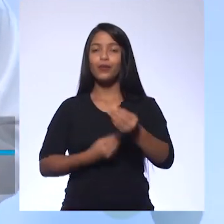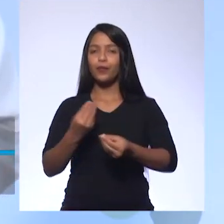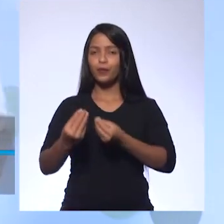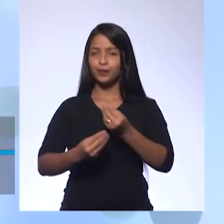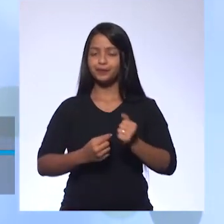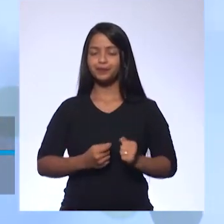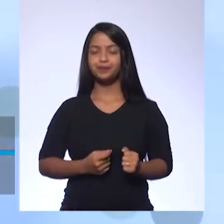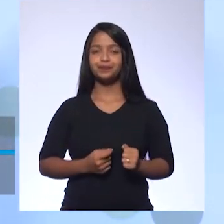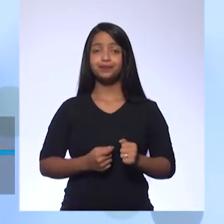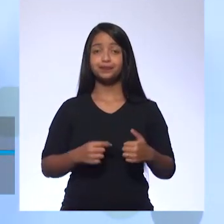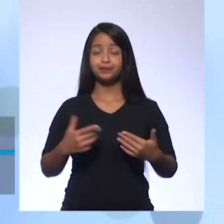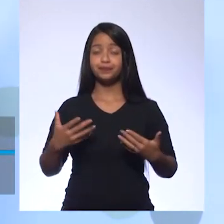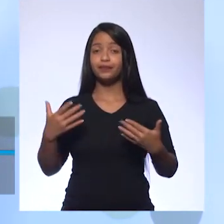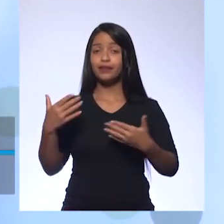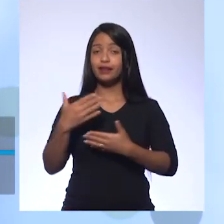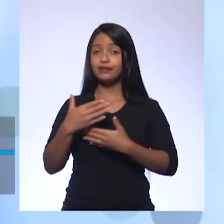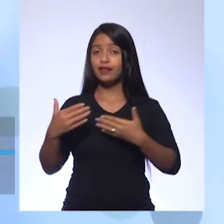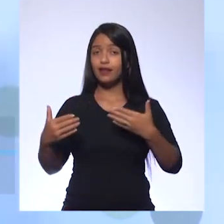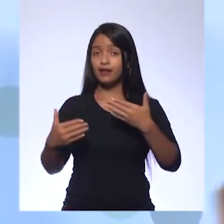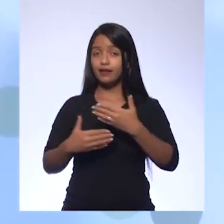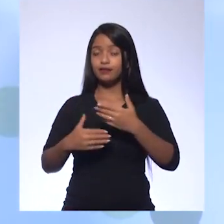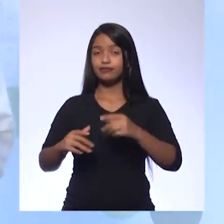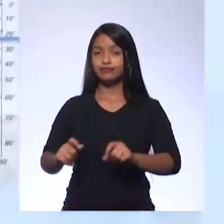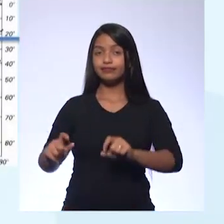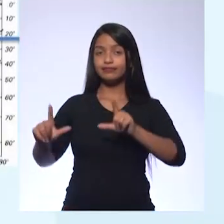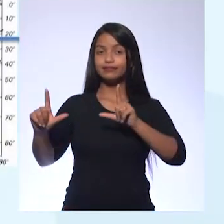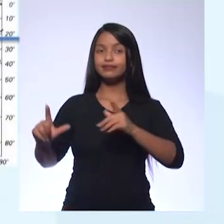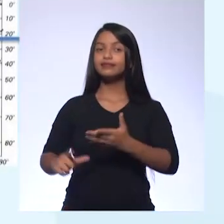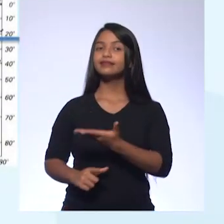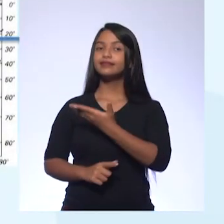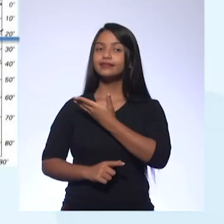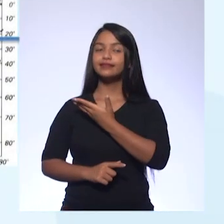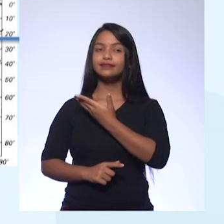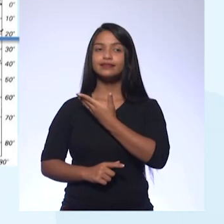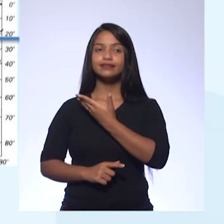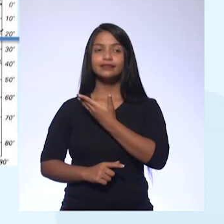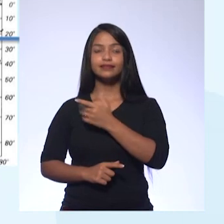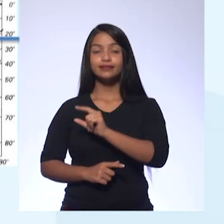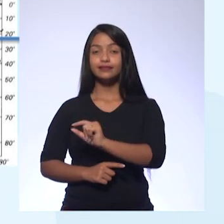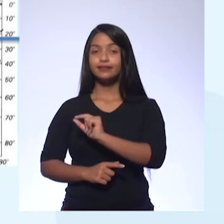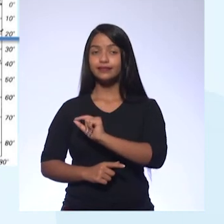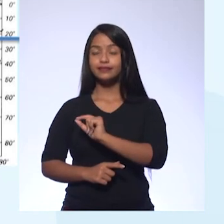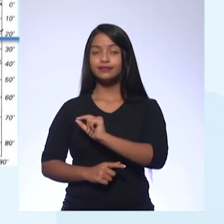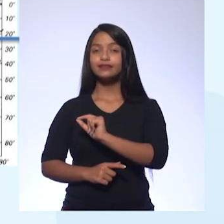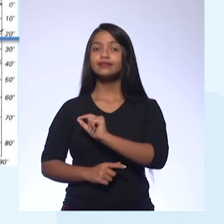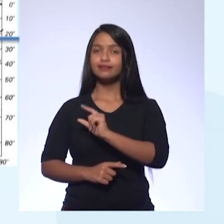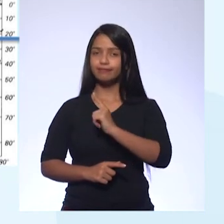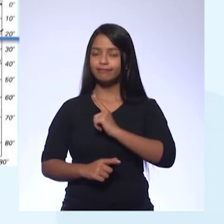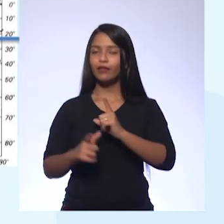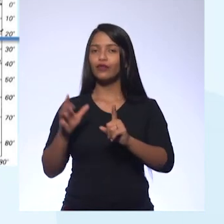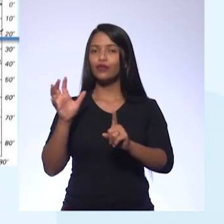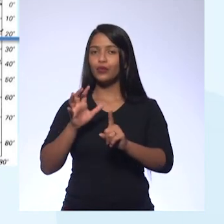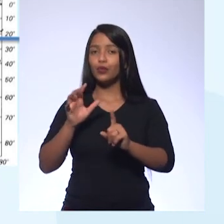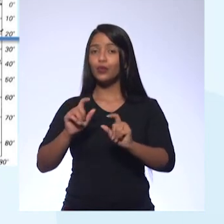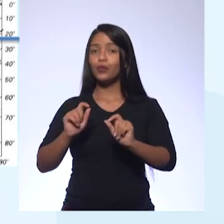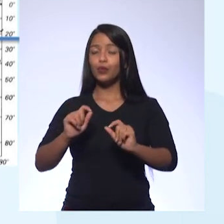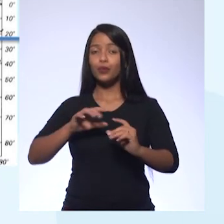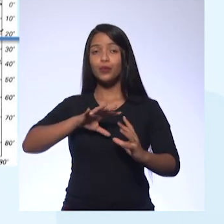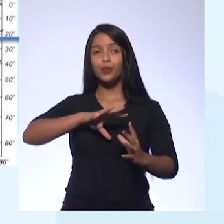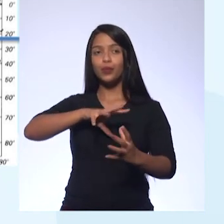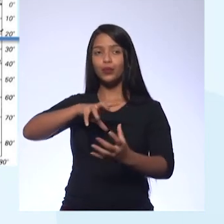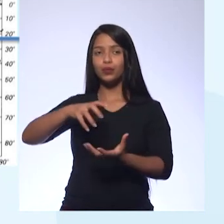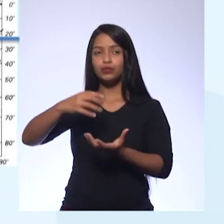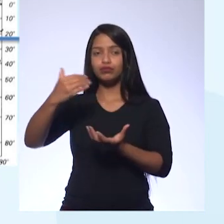até um slidezinho aí com isso. Vamos ver aí, ó. Um dos fatores que vai interferir está aí ligado, ó, a latitude, né, que